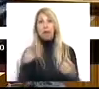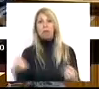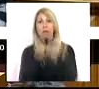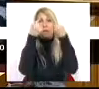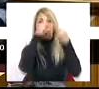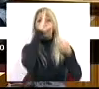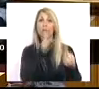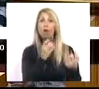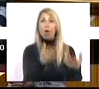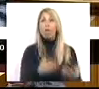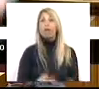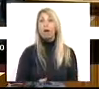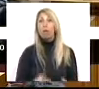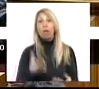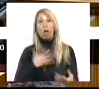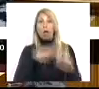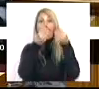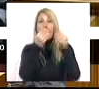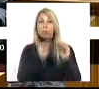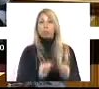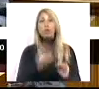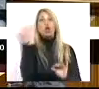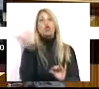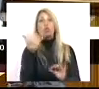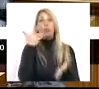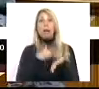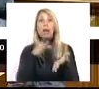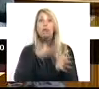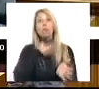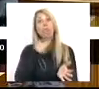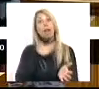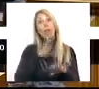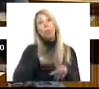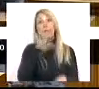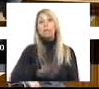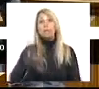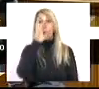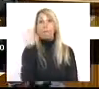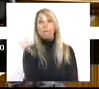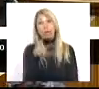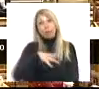Governo no sentido de elaborar o segundo livro branco sobre o estado do ambiente em Portugal. Muito obrigada.